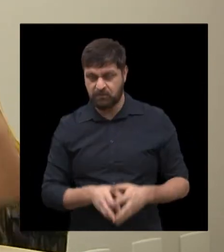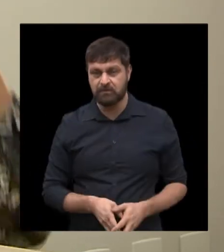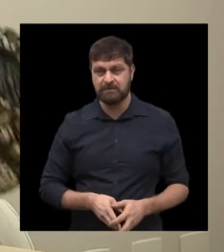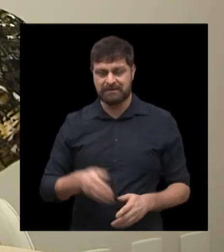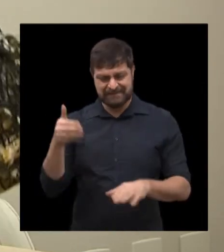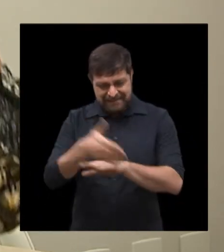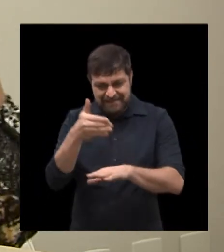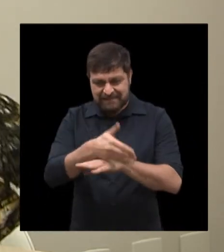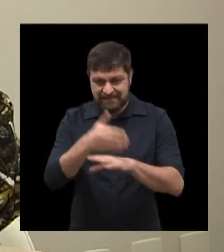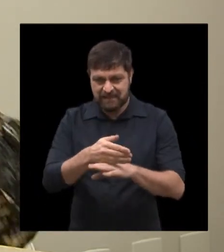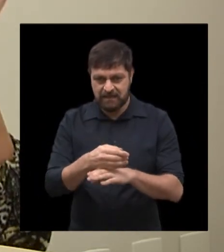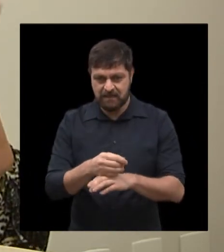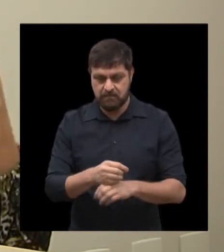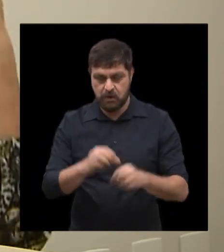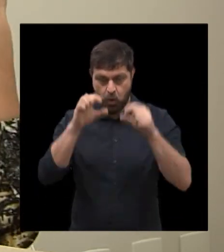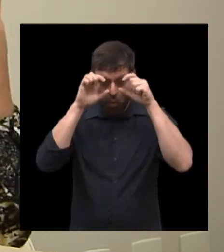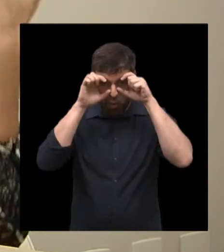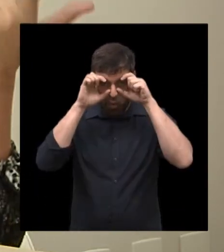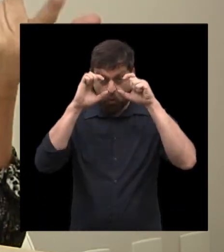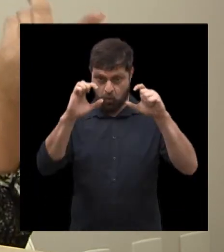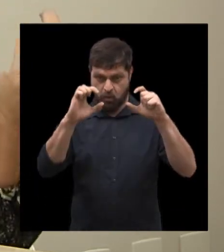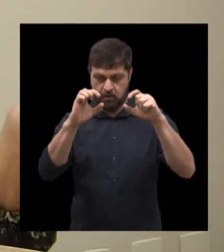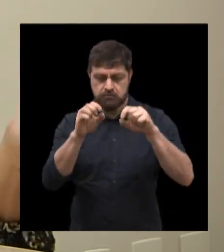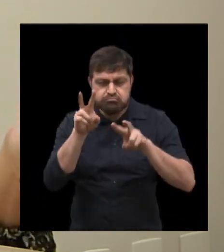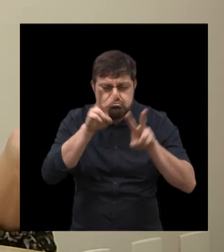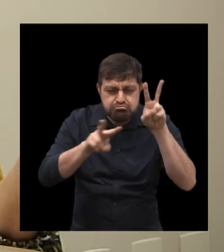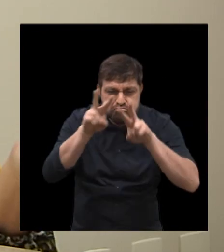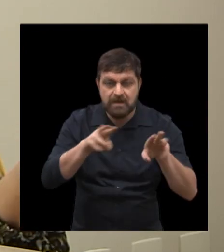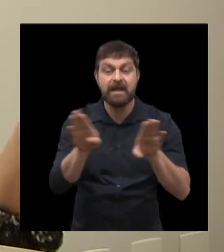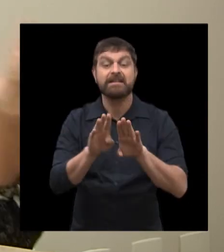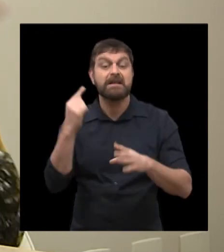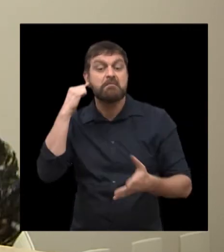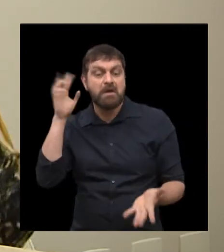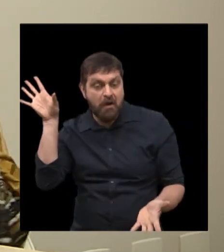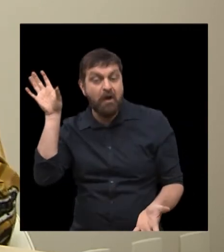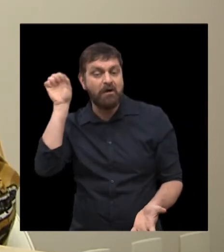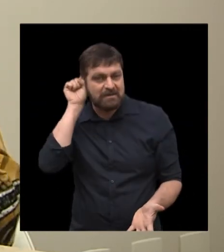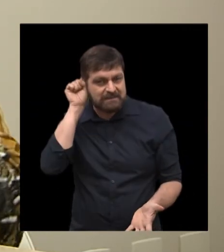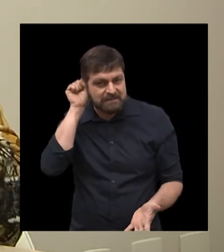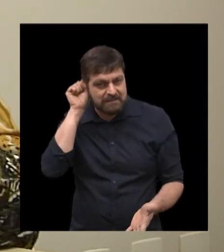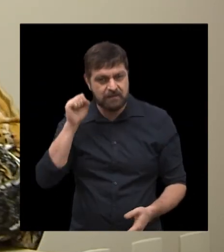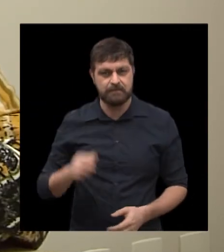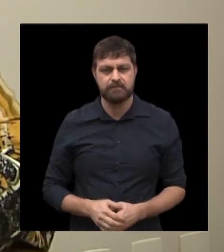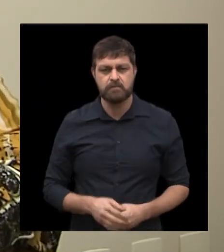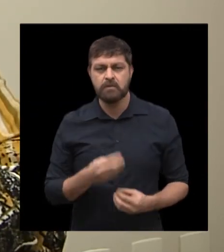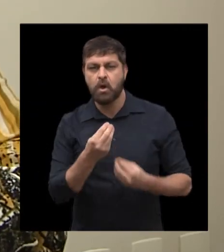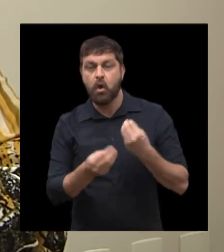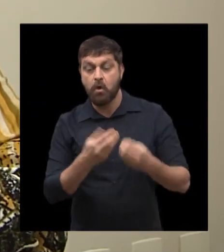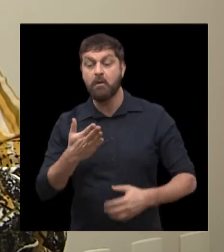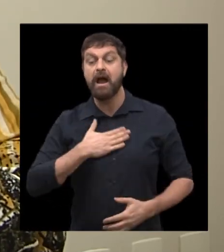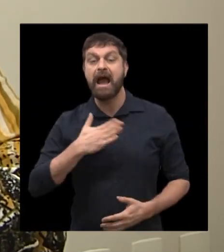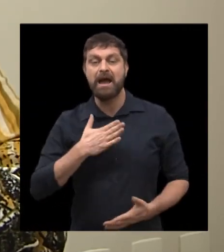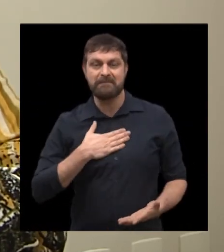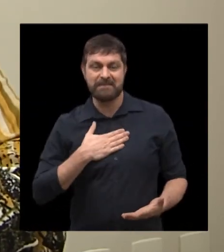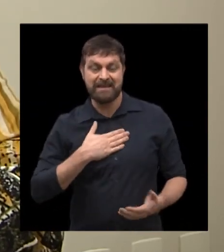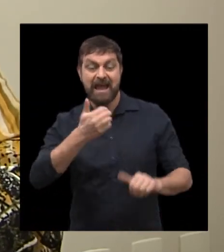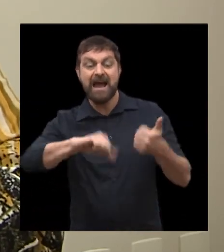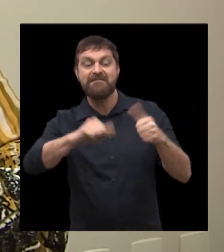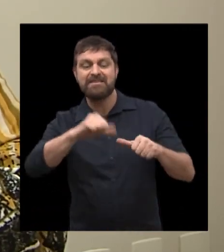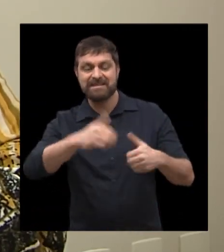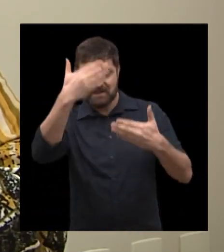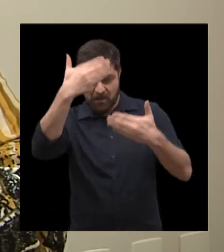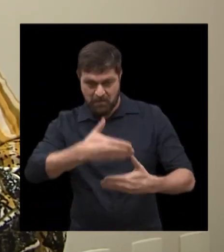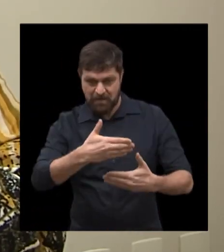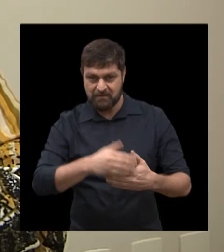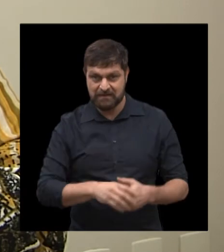ano a gente vai ver como é que está a nossa visão, tem que ver como é que está a nossa audição também, não é isso? Por falar nisso, como é que está a minha audição? Vamos lá, Ana,